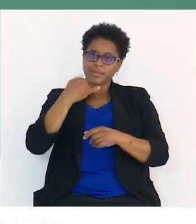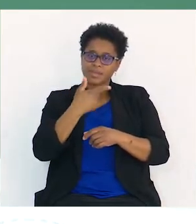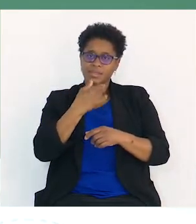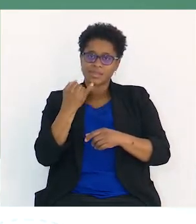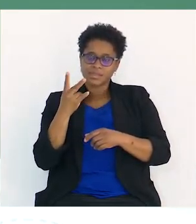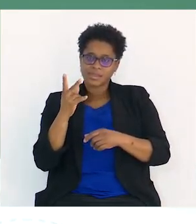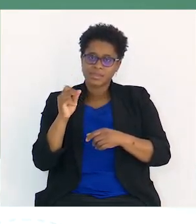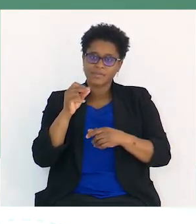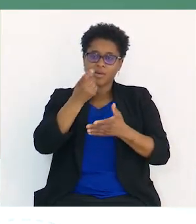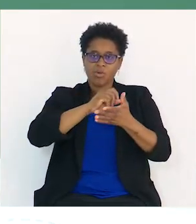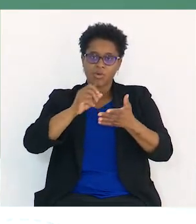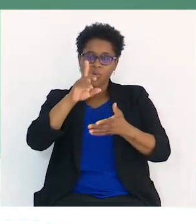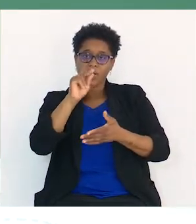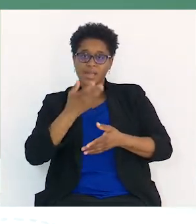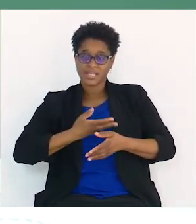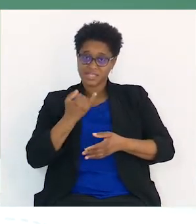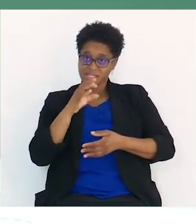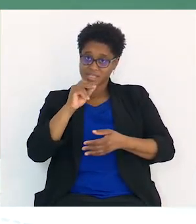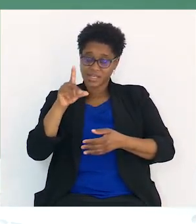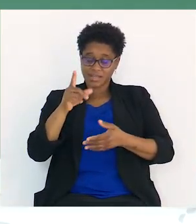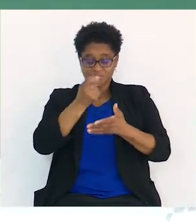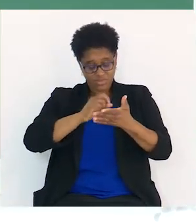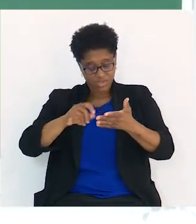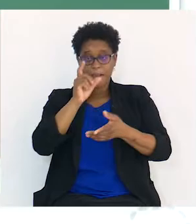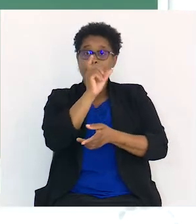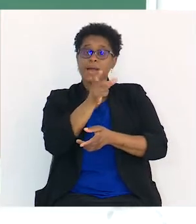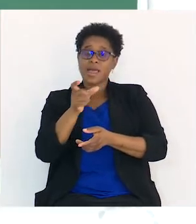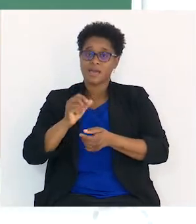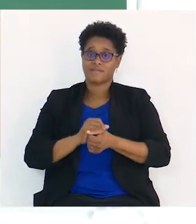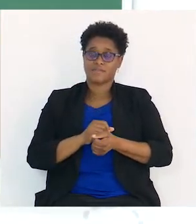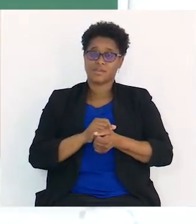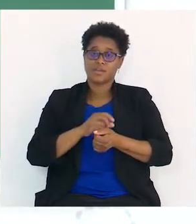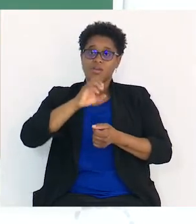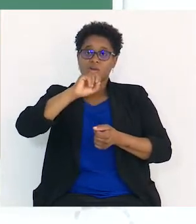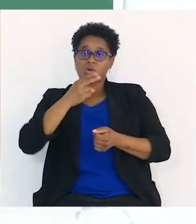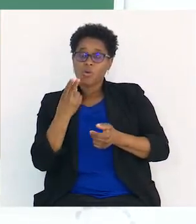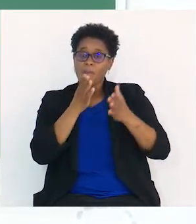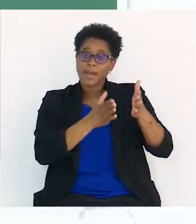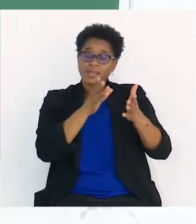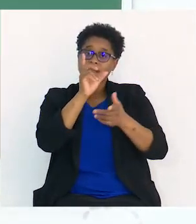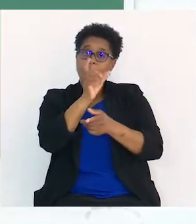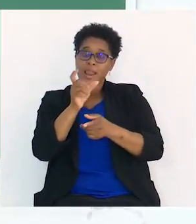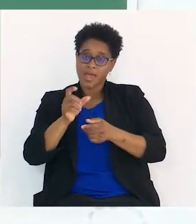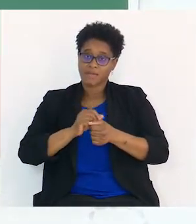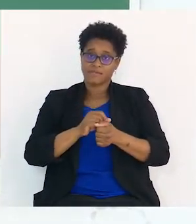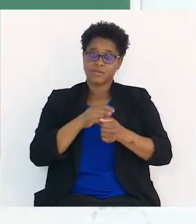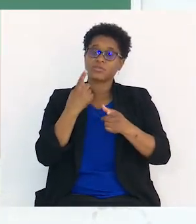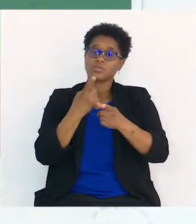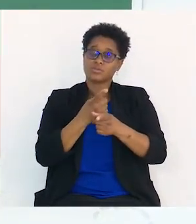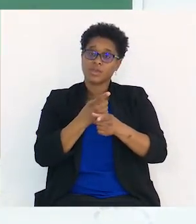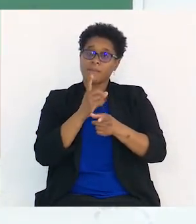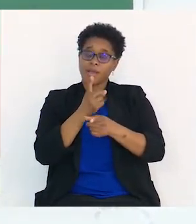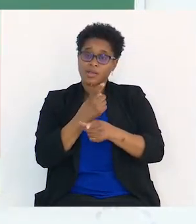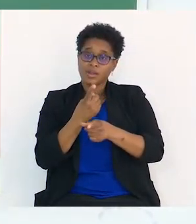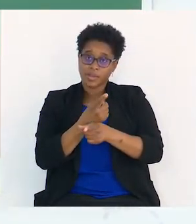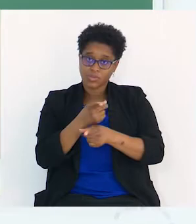radical, acrescentou-se a palavra, ou então parte do elemento, que é